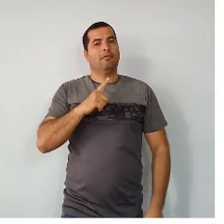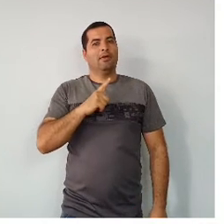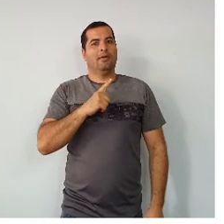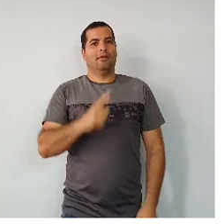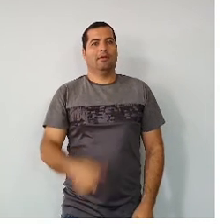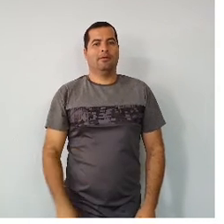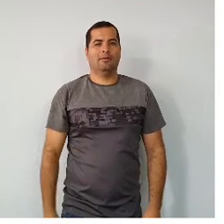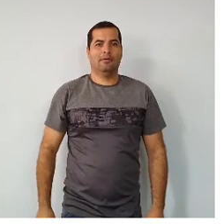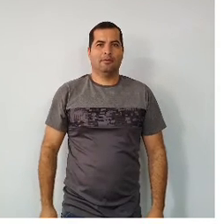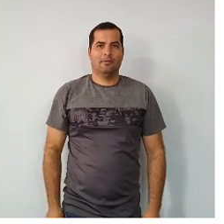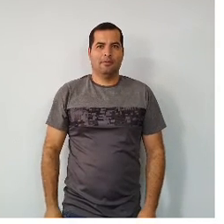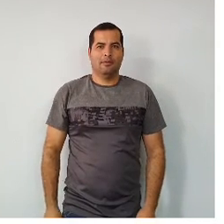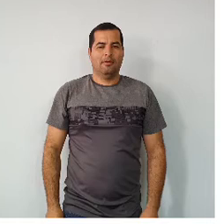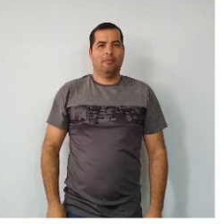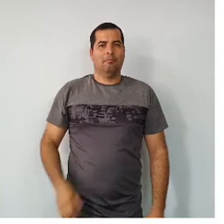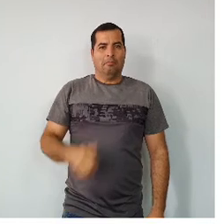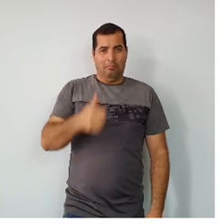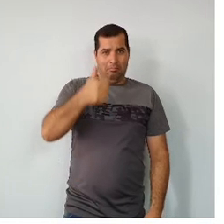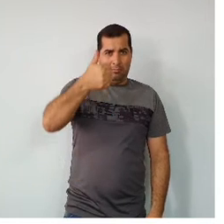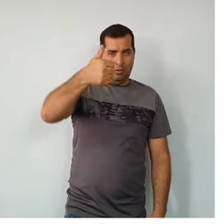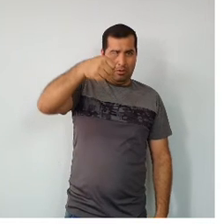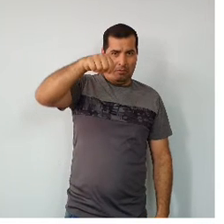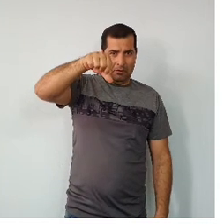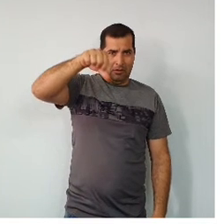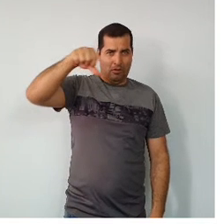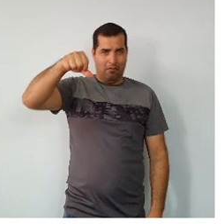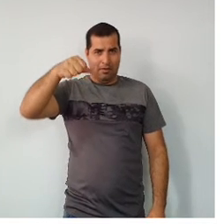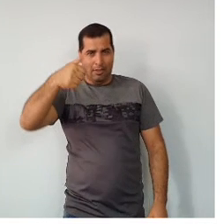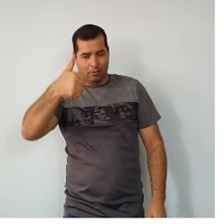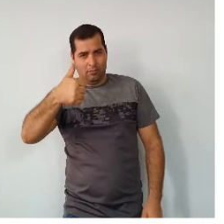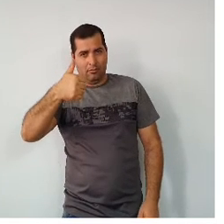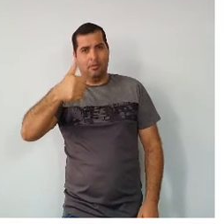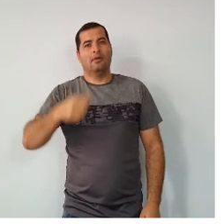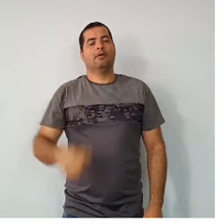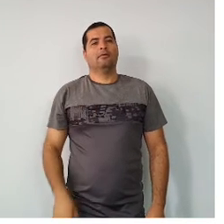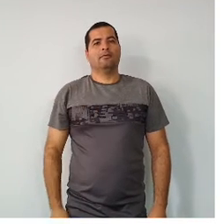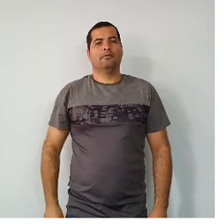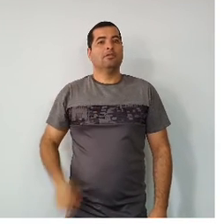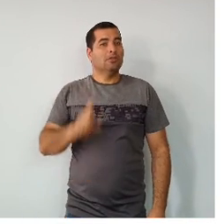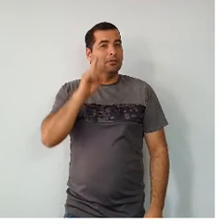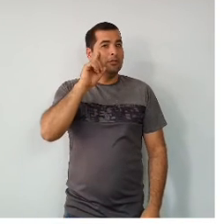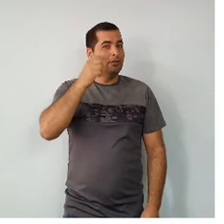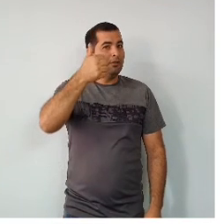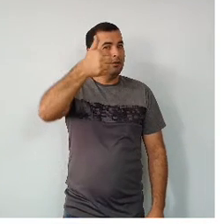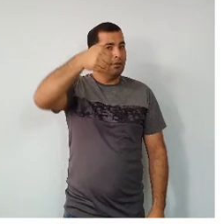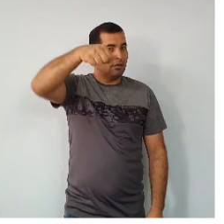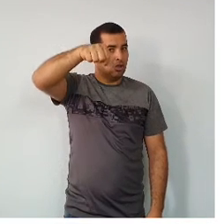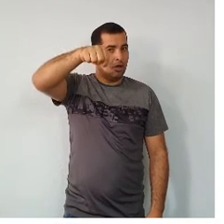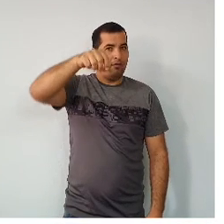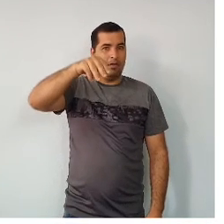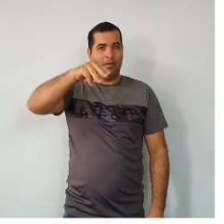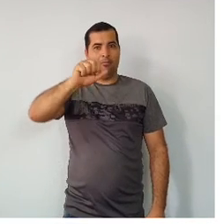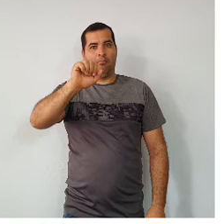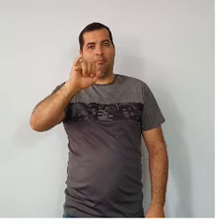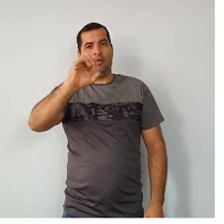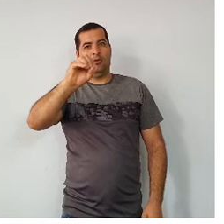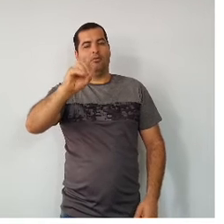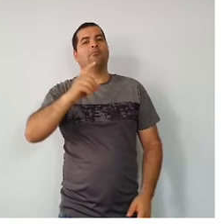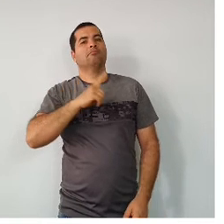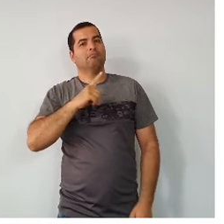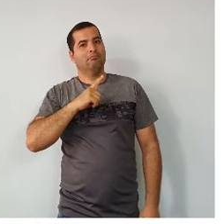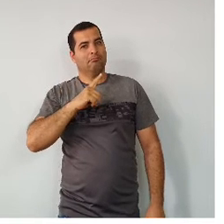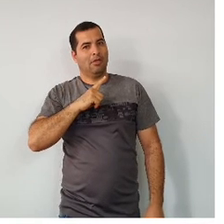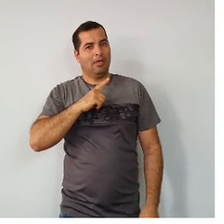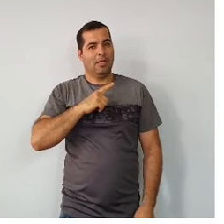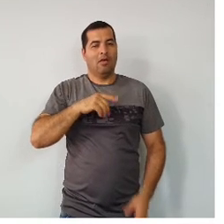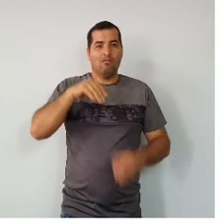aí no ano de 1991, em 19 de maio, por meio do